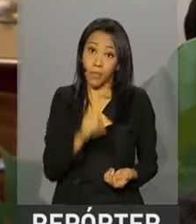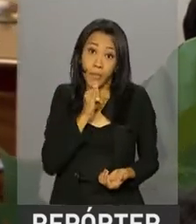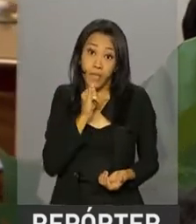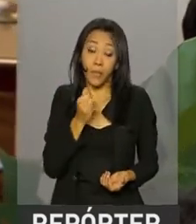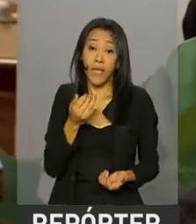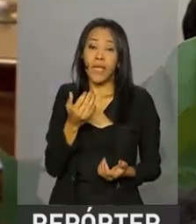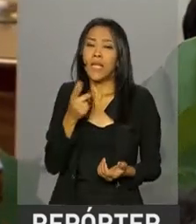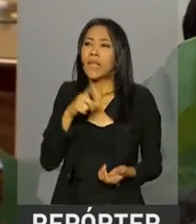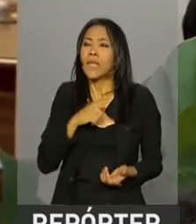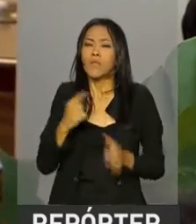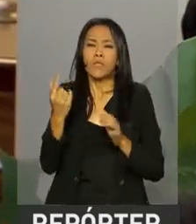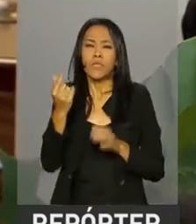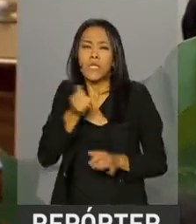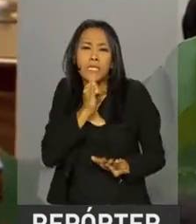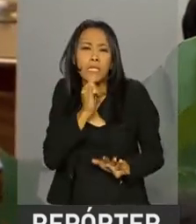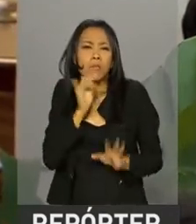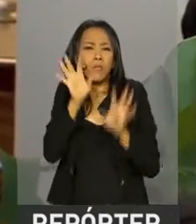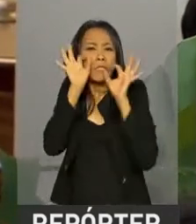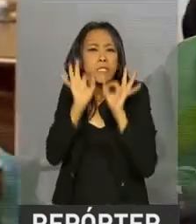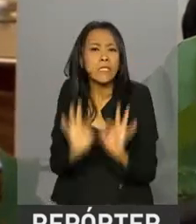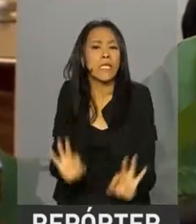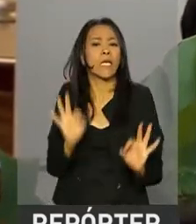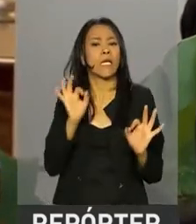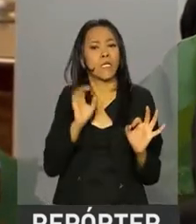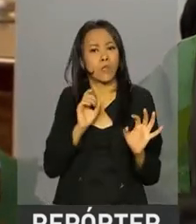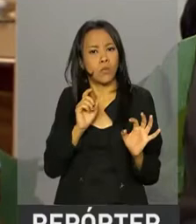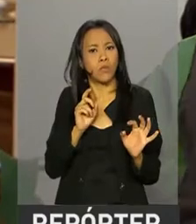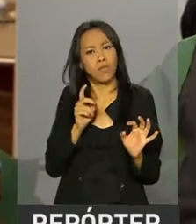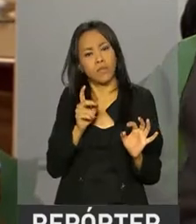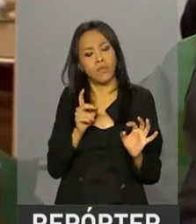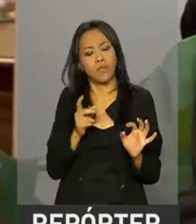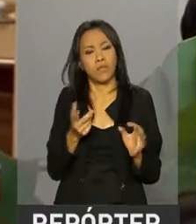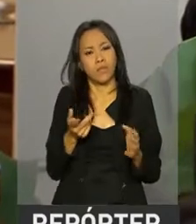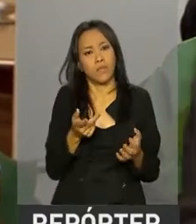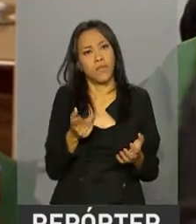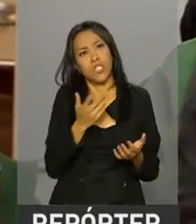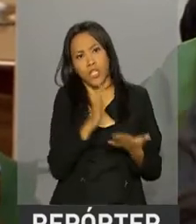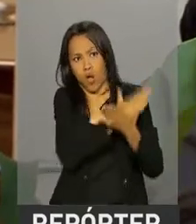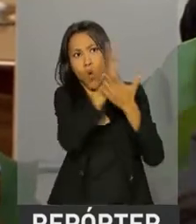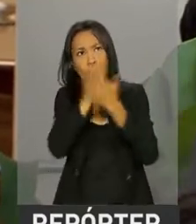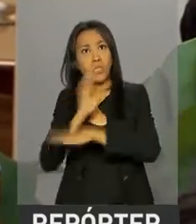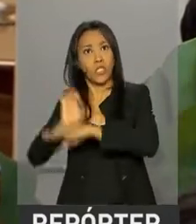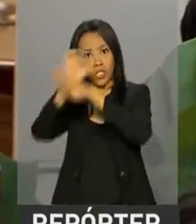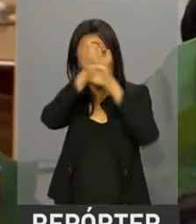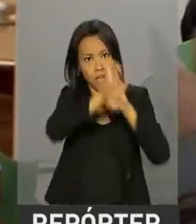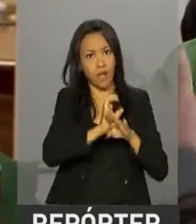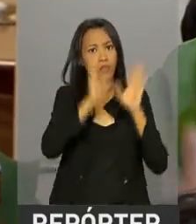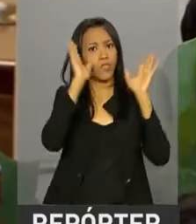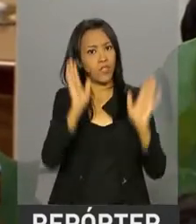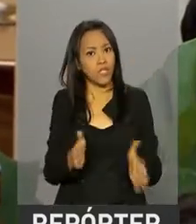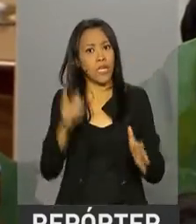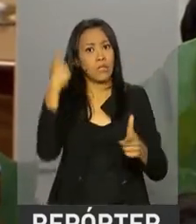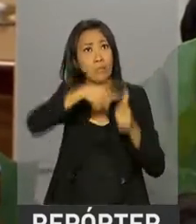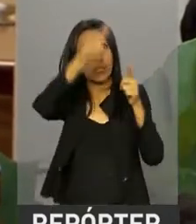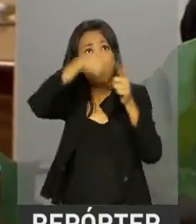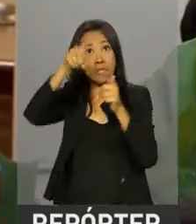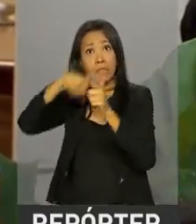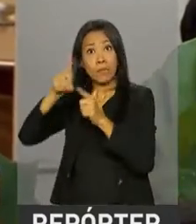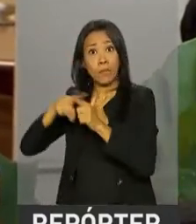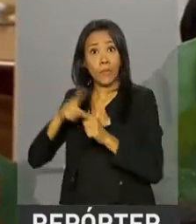palpáveis objetivos dimensionáveis como é o caso de alguns estados que estão grandes dificuldades